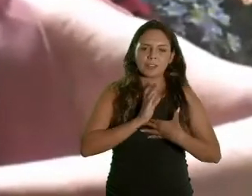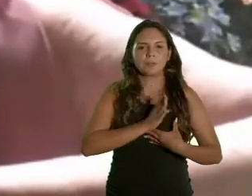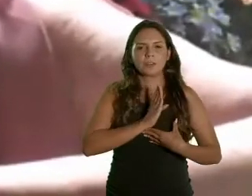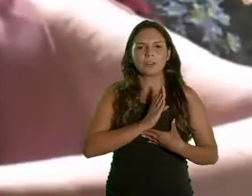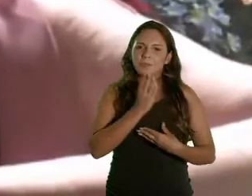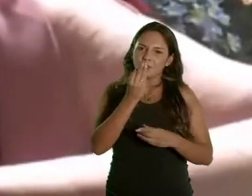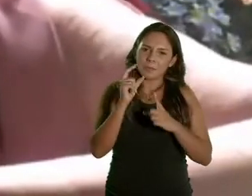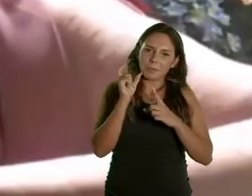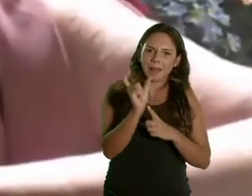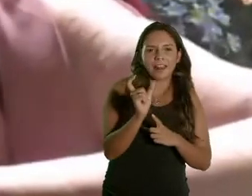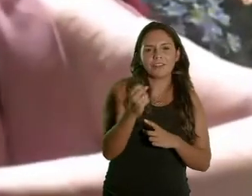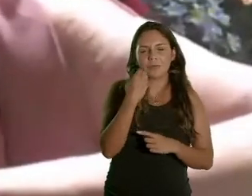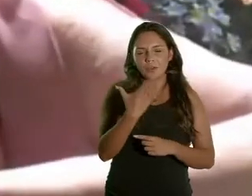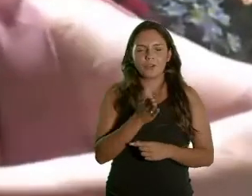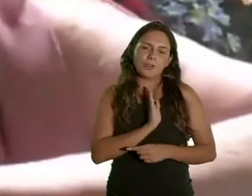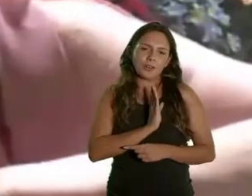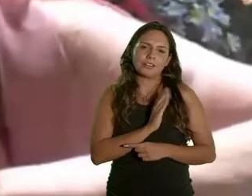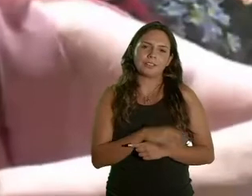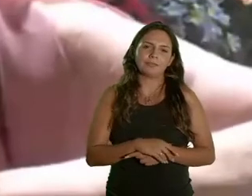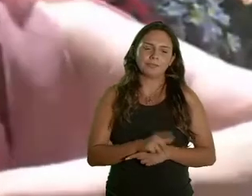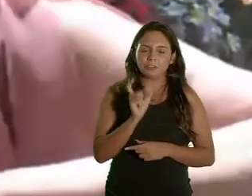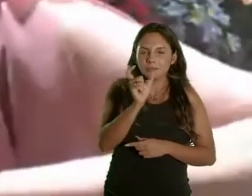muita, muita palavra boa no peito,